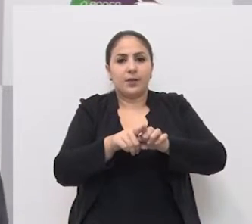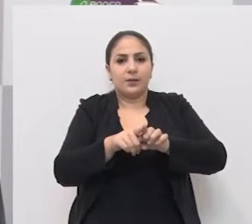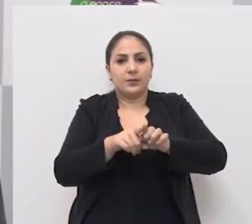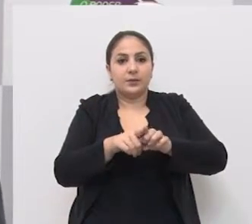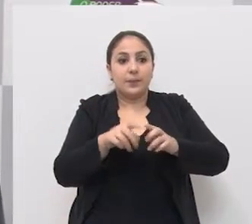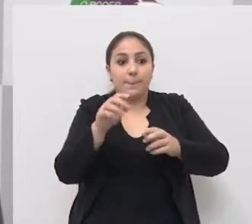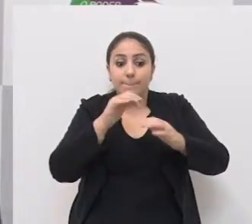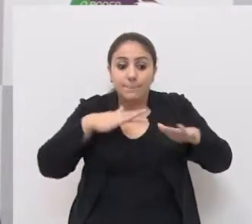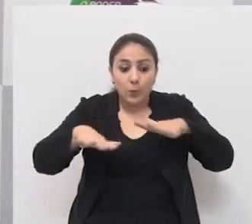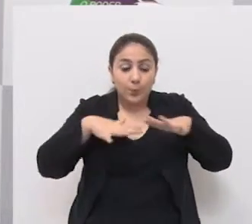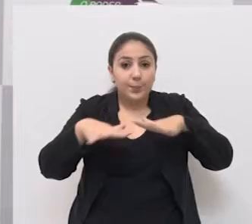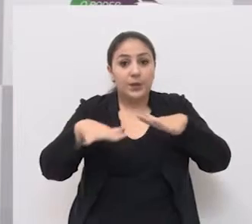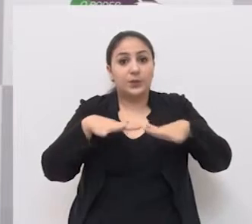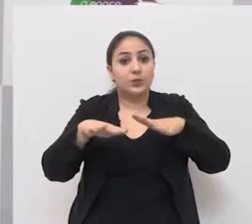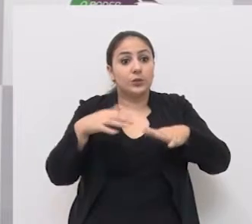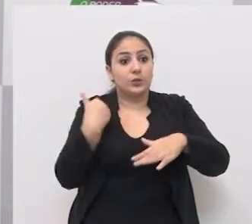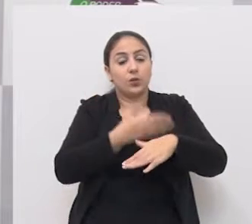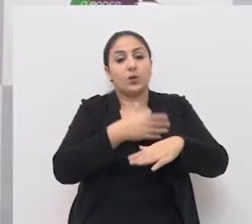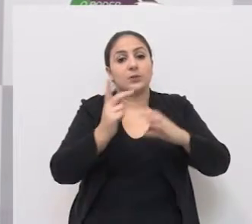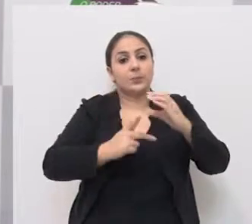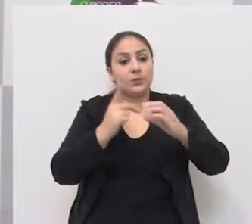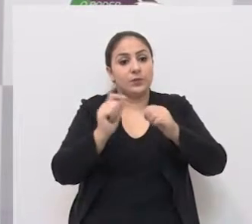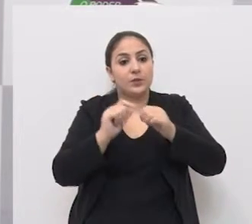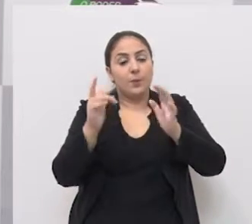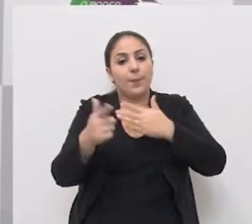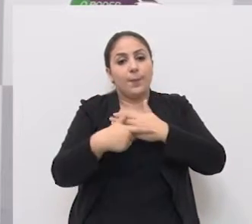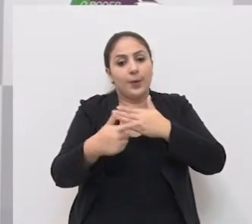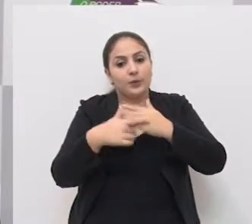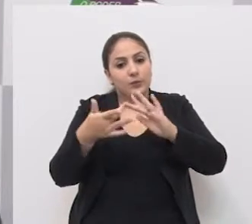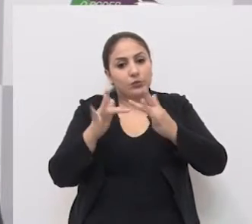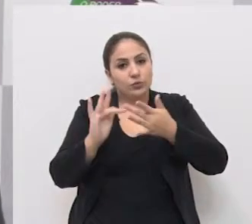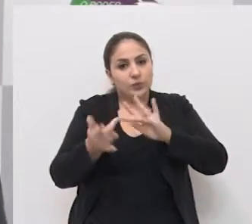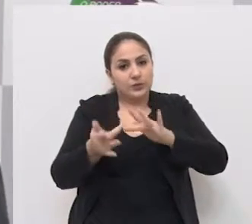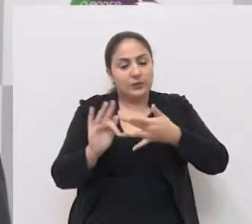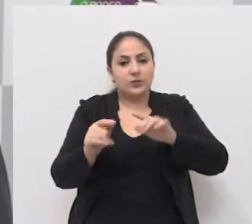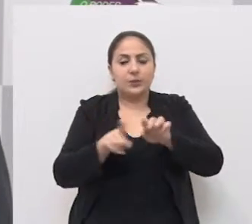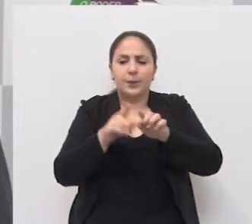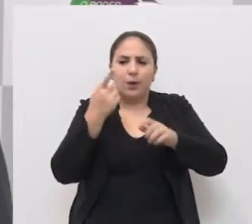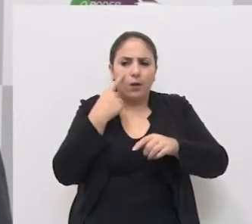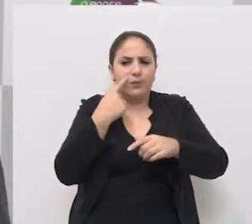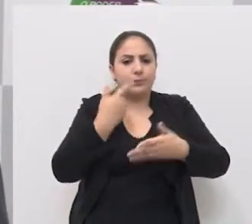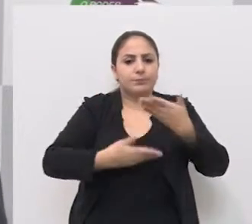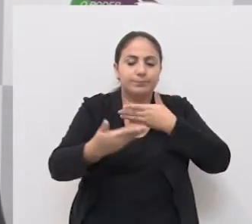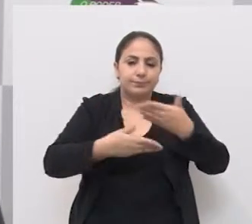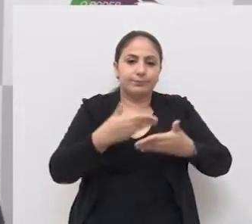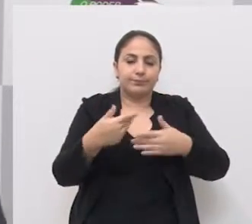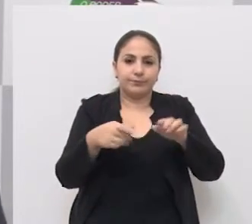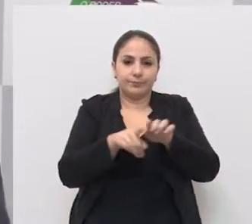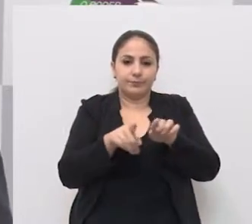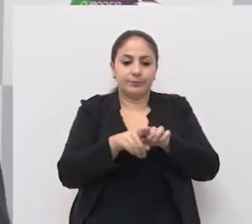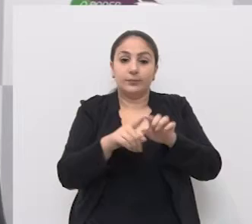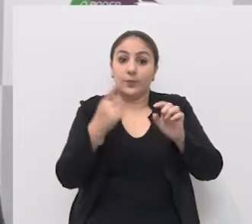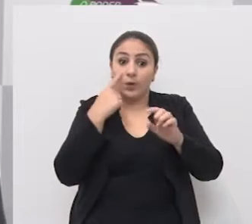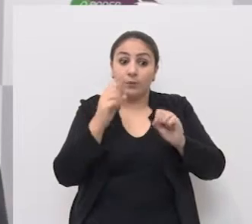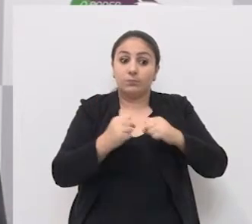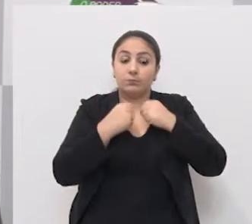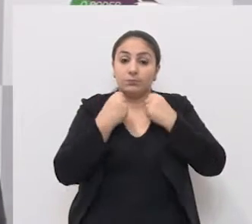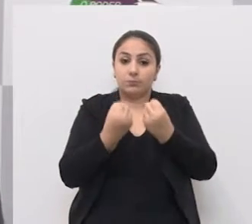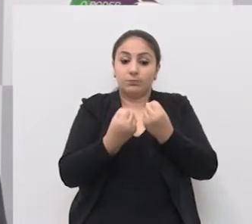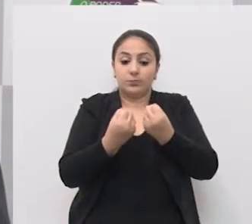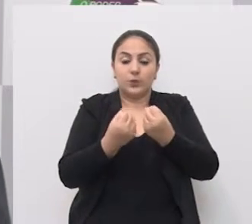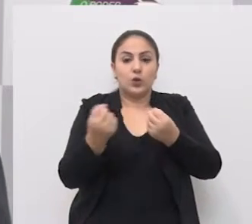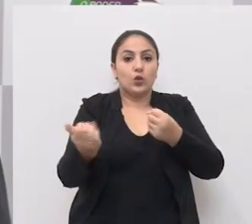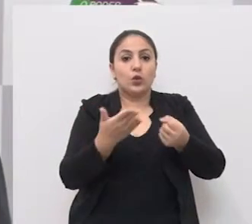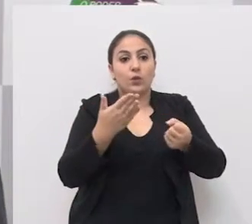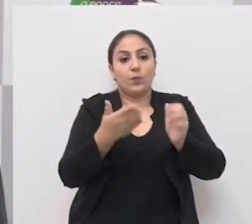de mobilização e a Câmara, mais uma vez, vai fazer o seu papel de articulação, esse seu papel de entrosamento e também